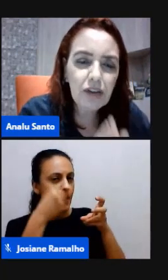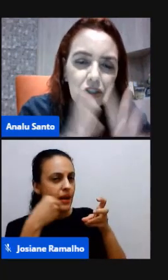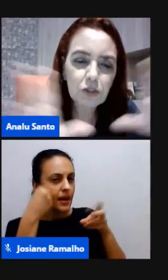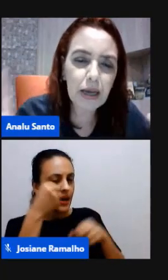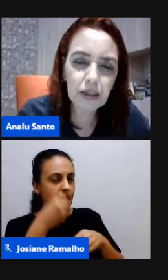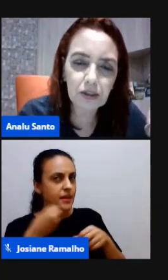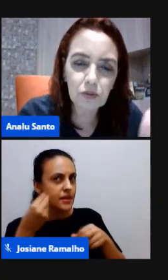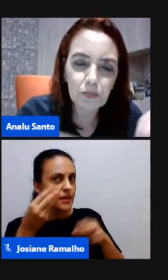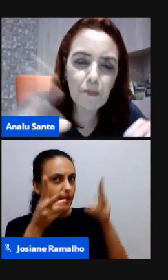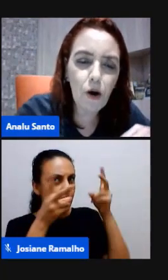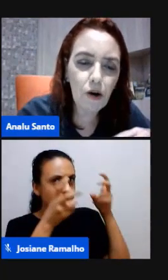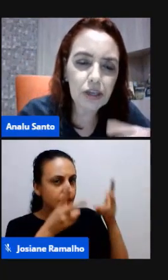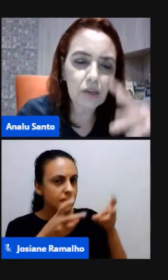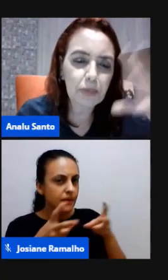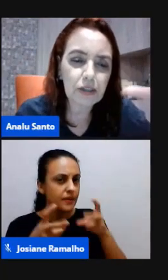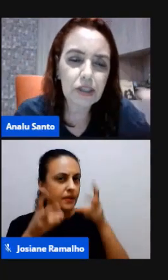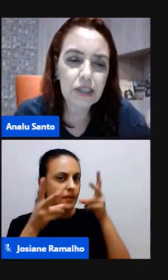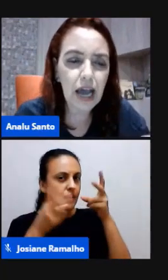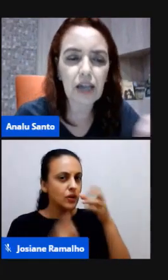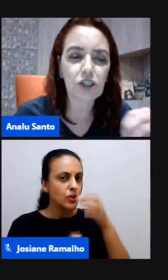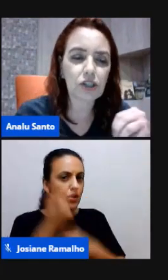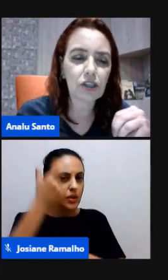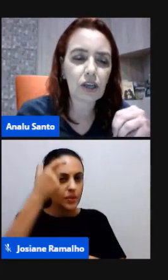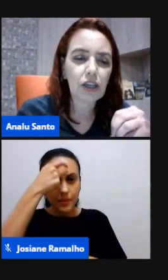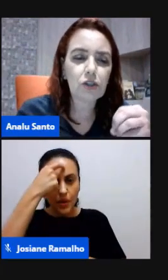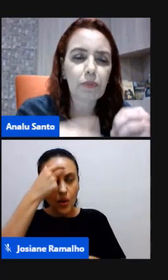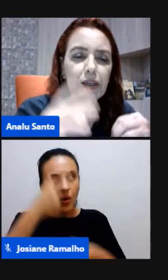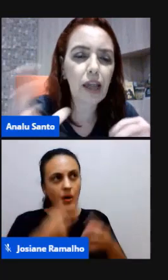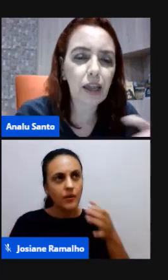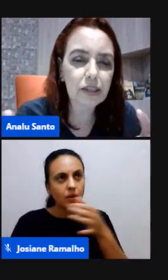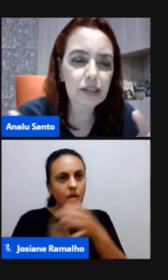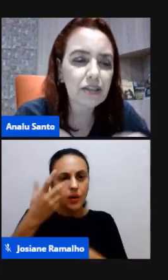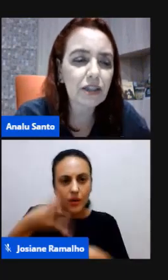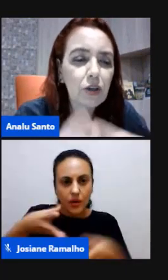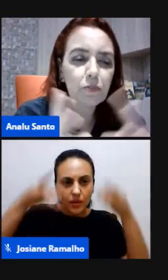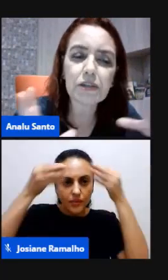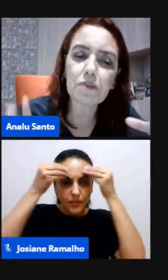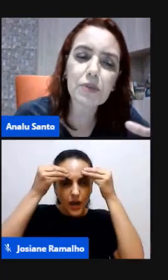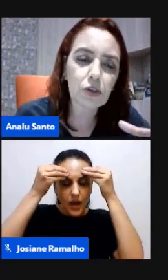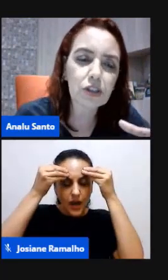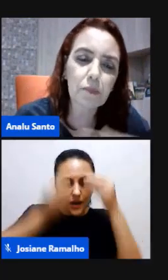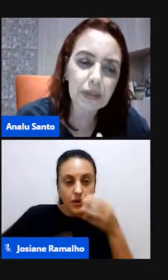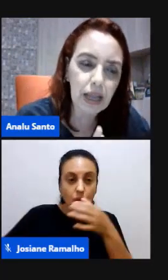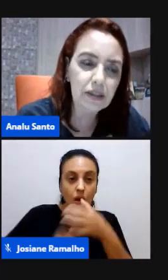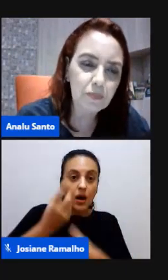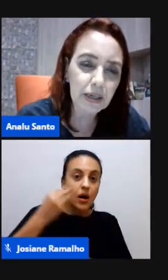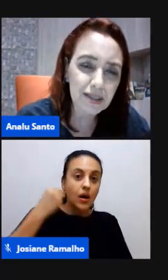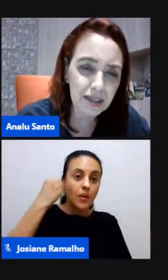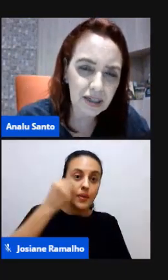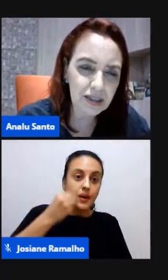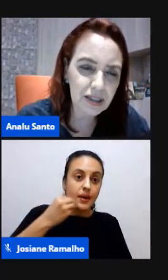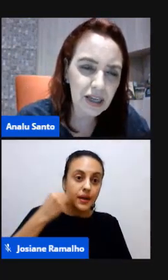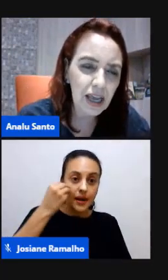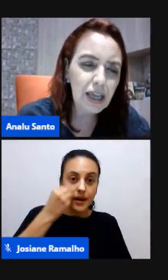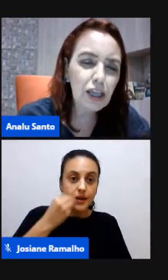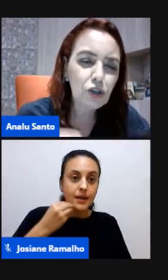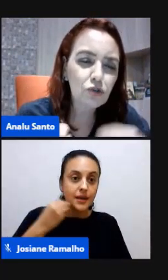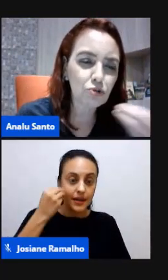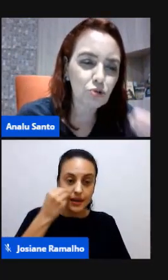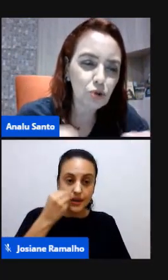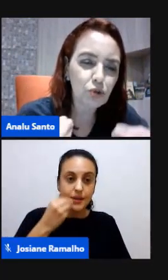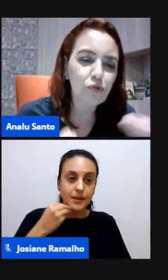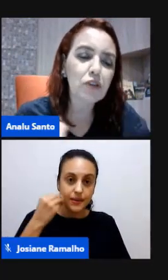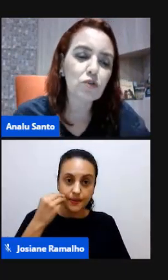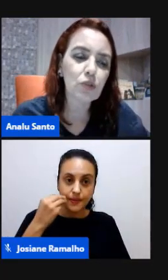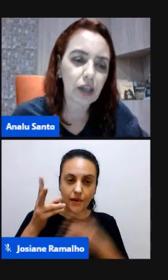vivenciam, vai disparando memórias, aprendizagens, experiências, né? São as percepções captadas pelas crianças. E